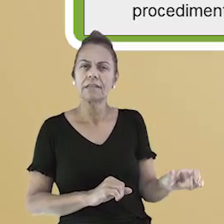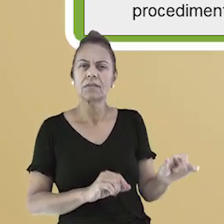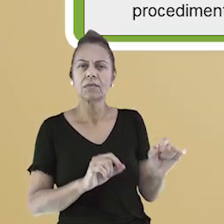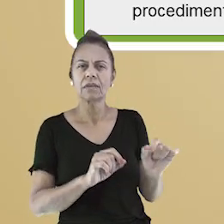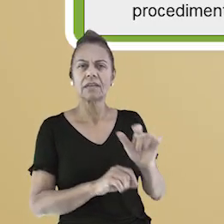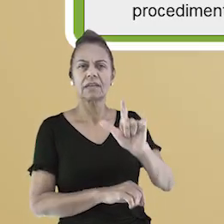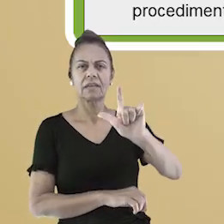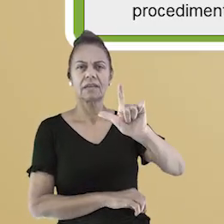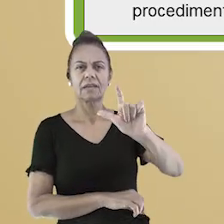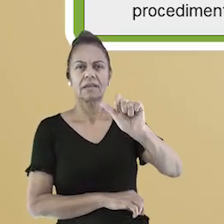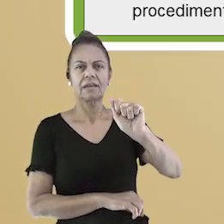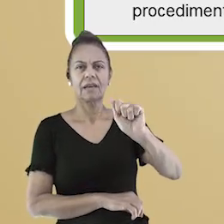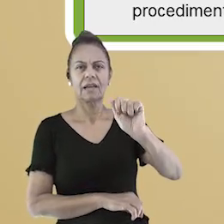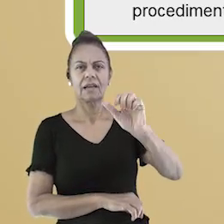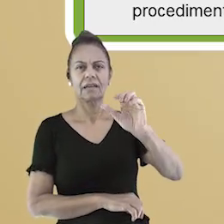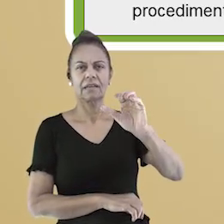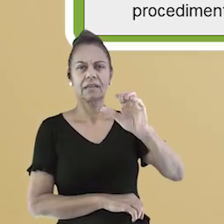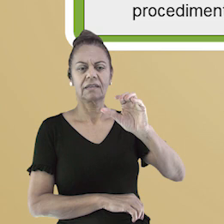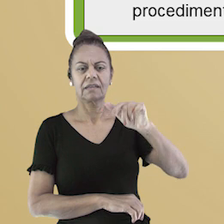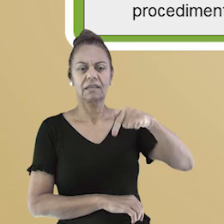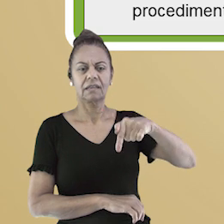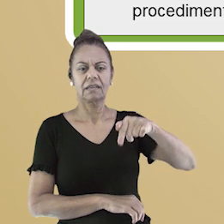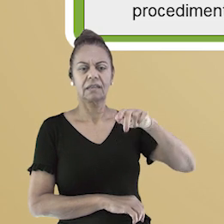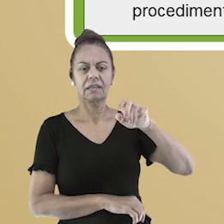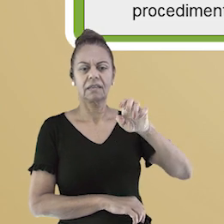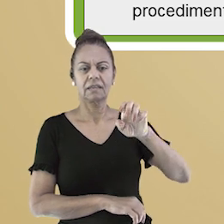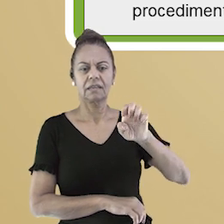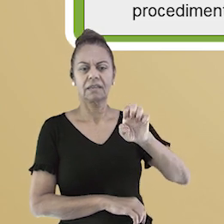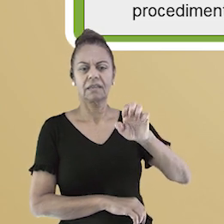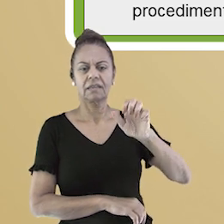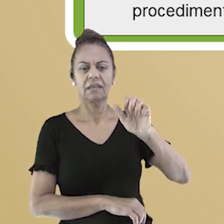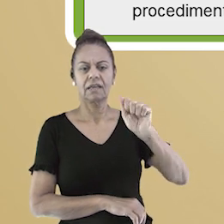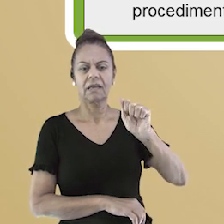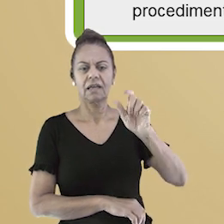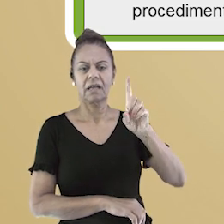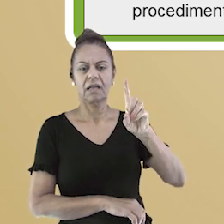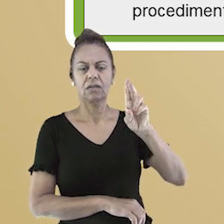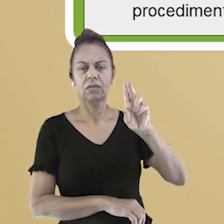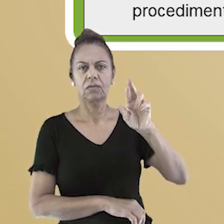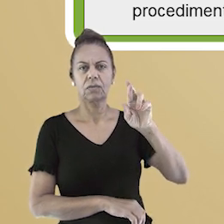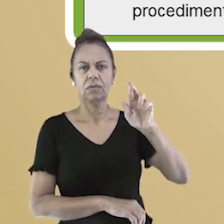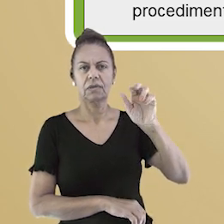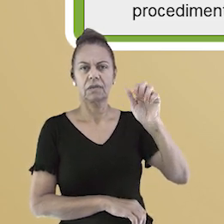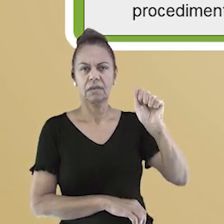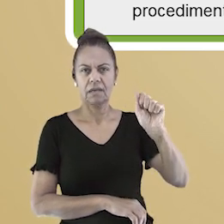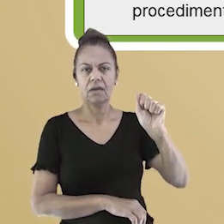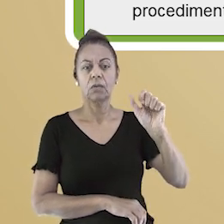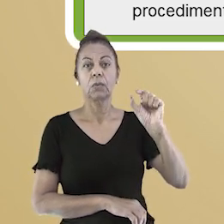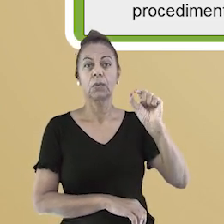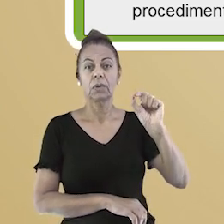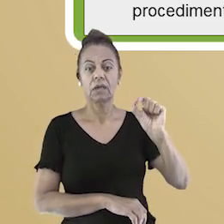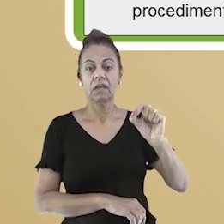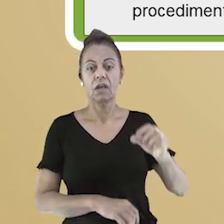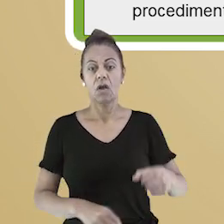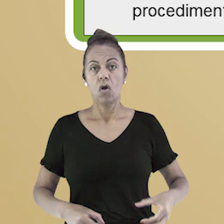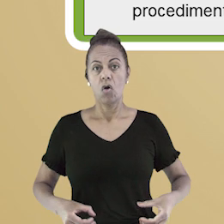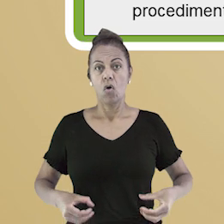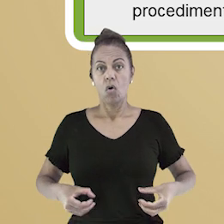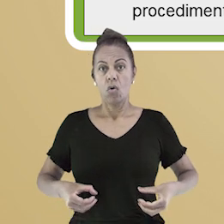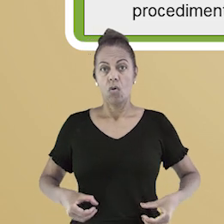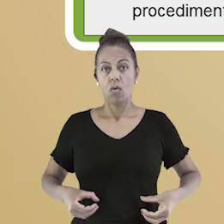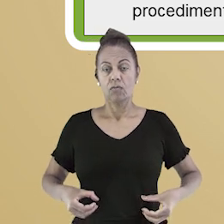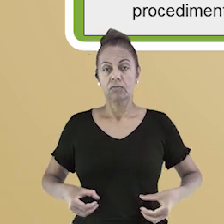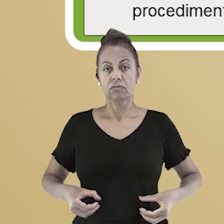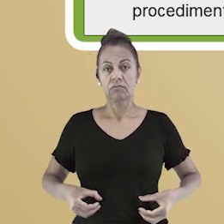procedimento se chama laqueadura. A laqueadura consiste em cortes nas tubas uterinas, impedindo assim que o ovócito